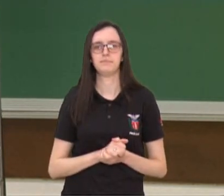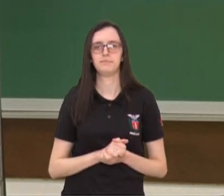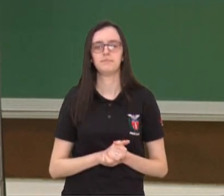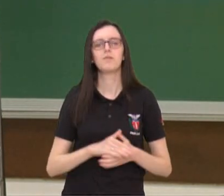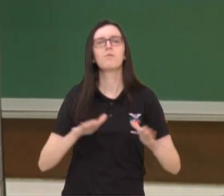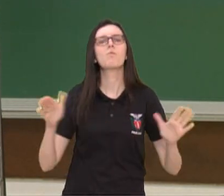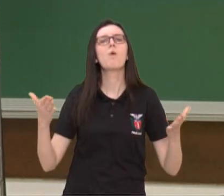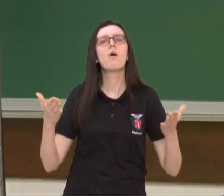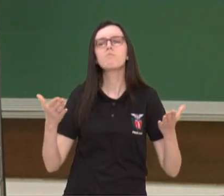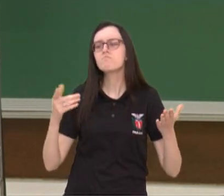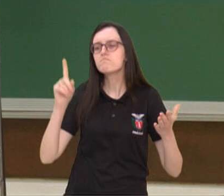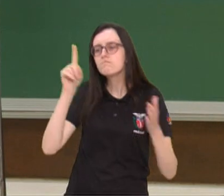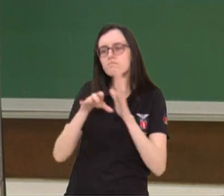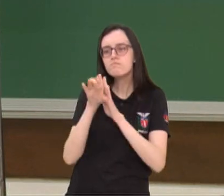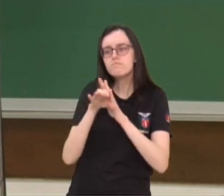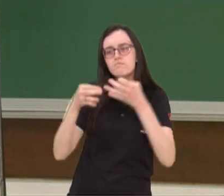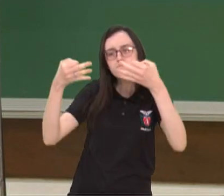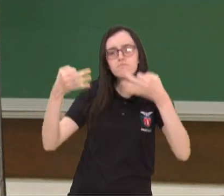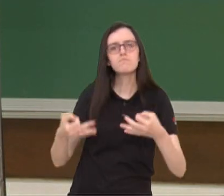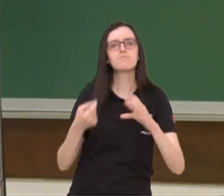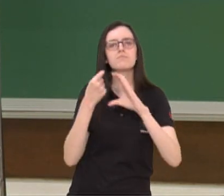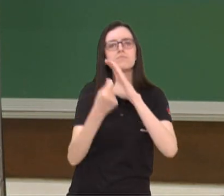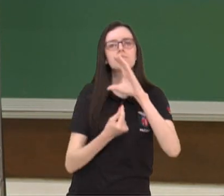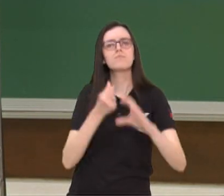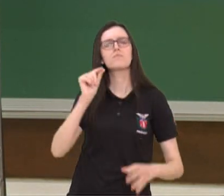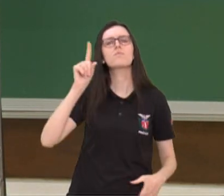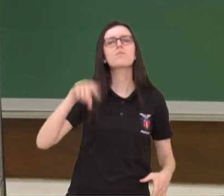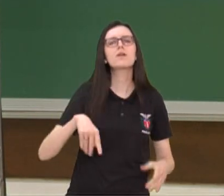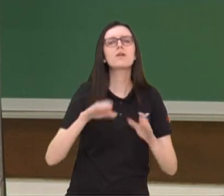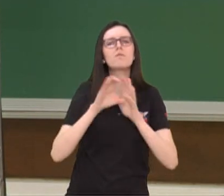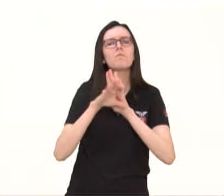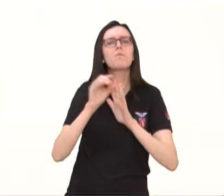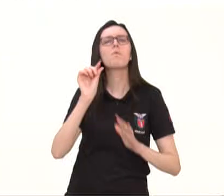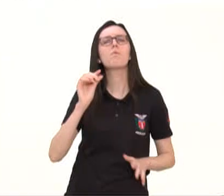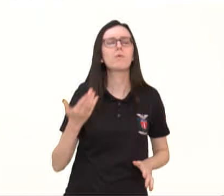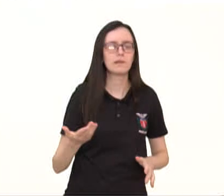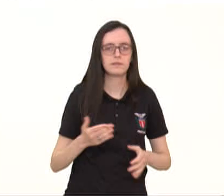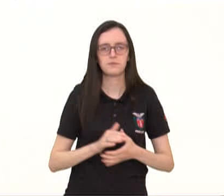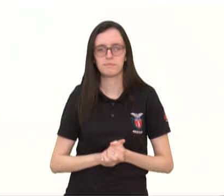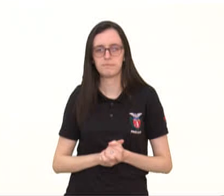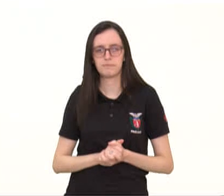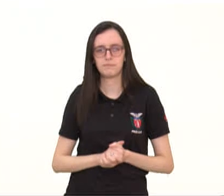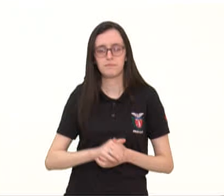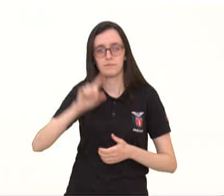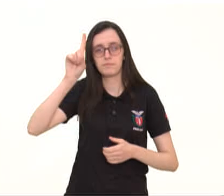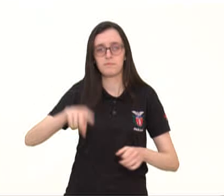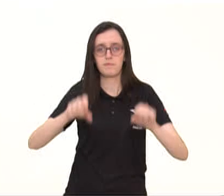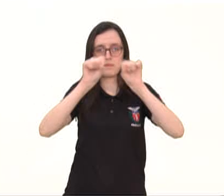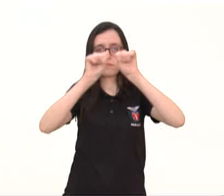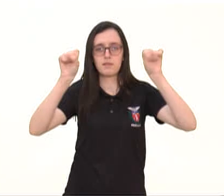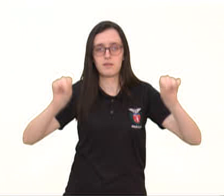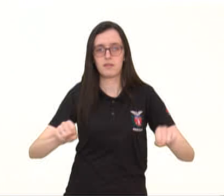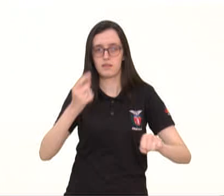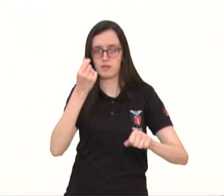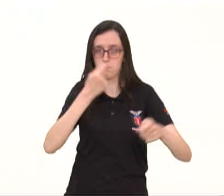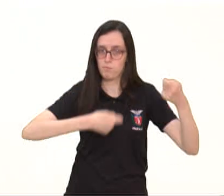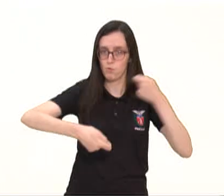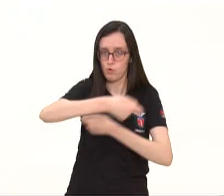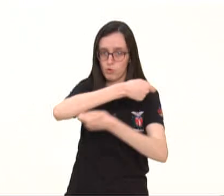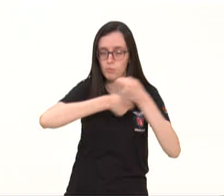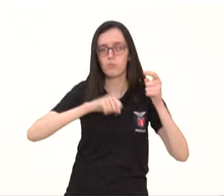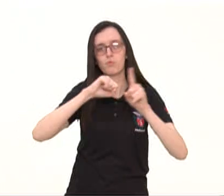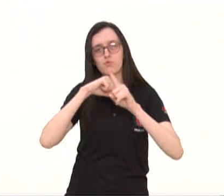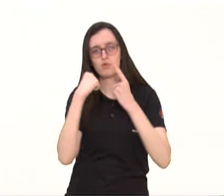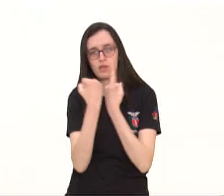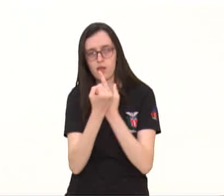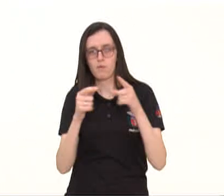Qual é a definição aí de capitalismo, o conceito em si? É um sistema econômico,